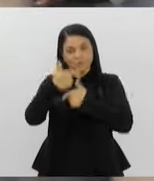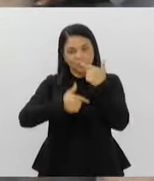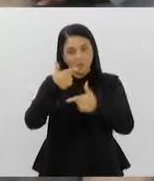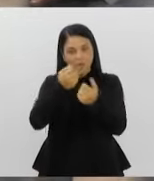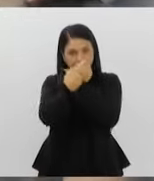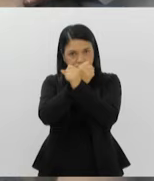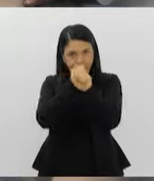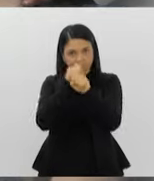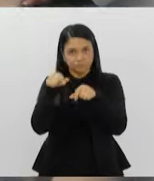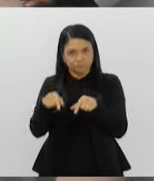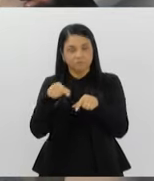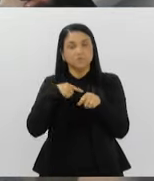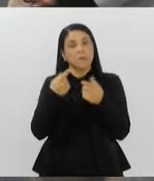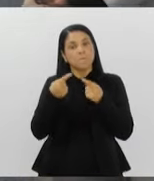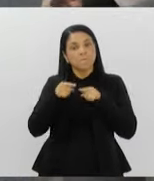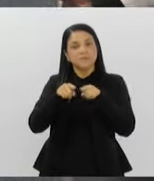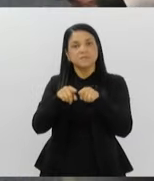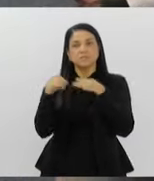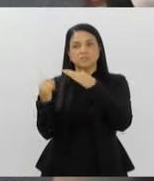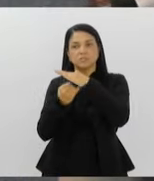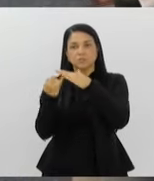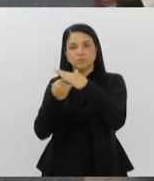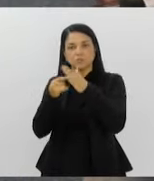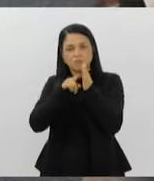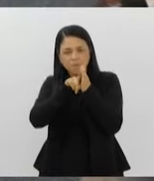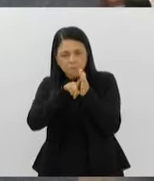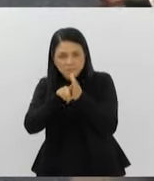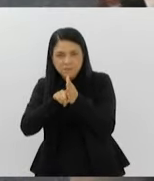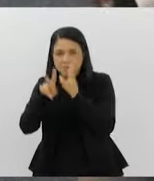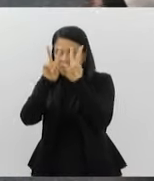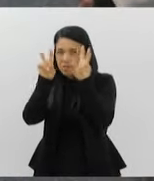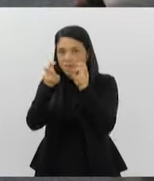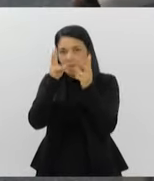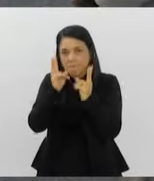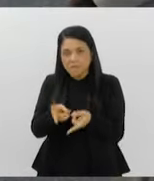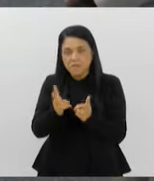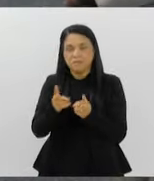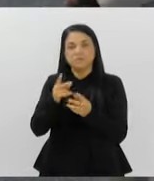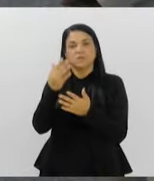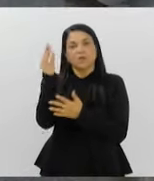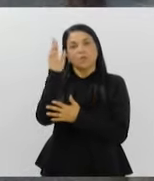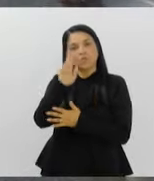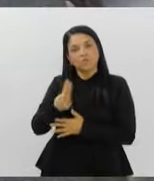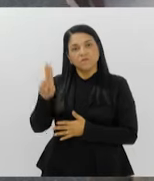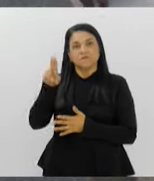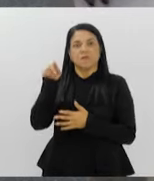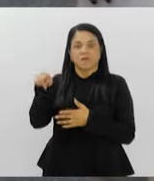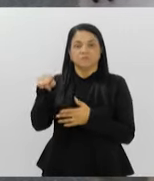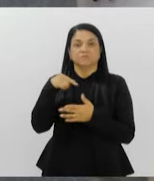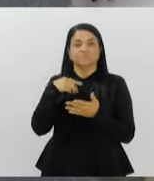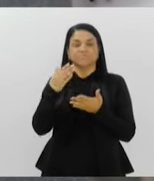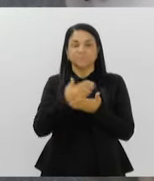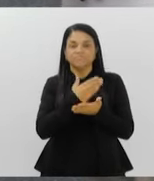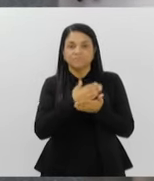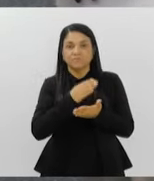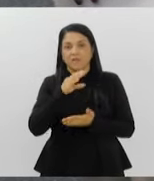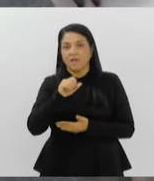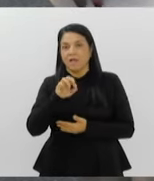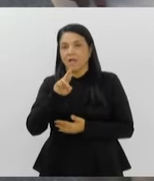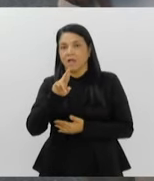parceria, inclusive, com alguns institutos que pesquisam o tema nas nossas universidades. Essa cartilha a gente vem